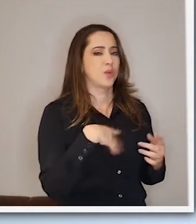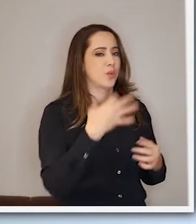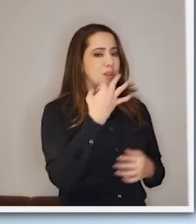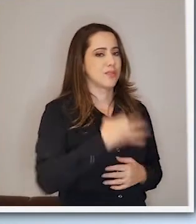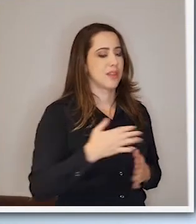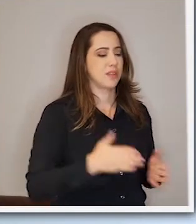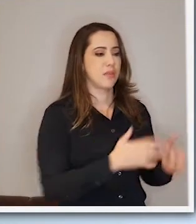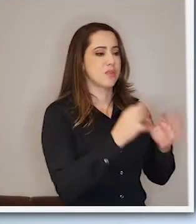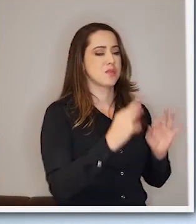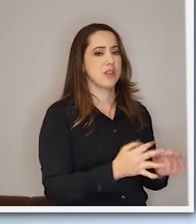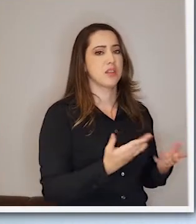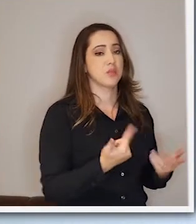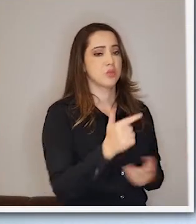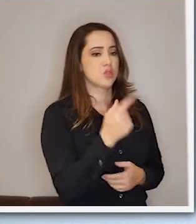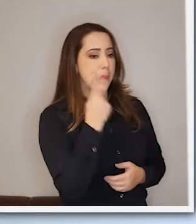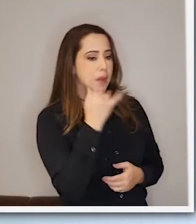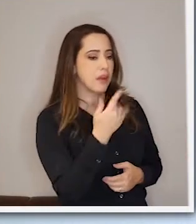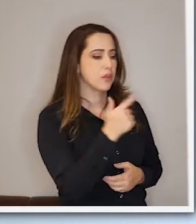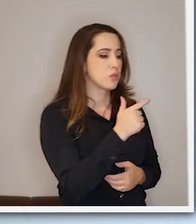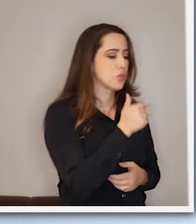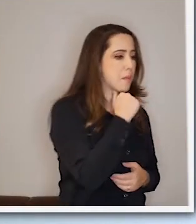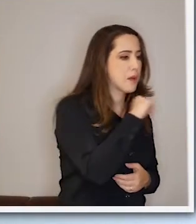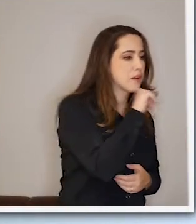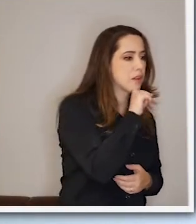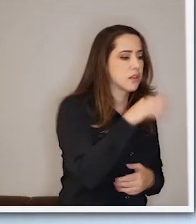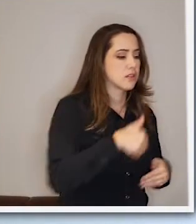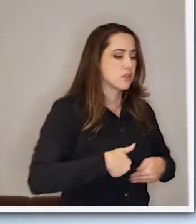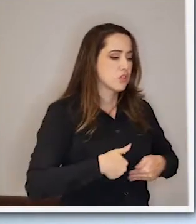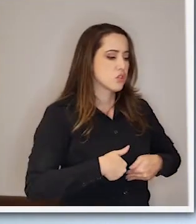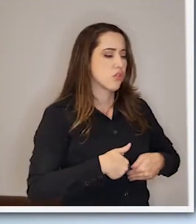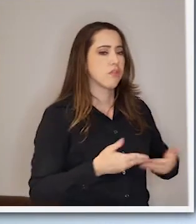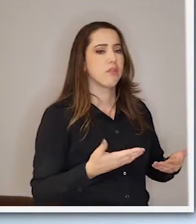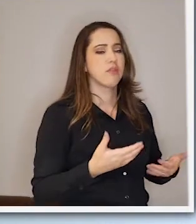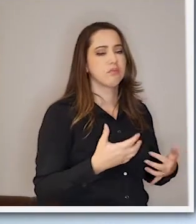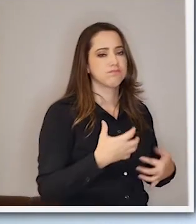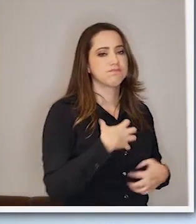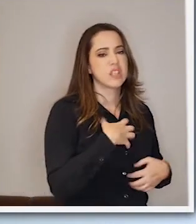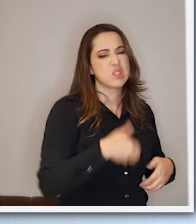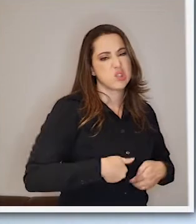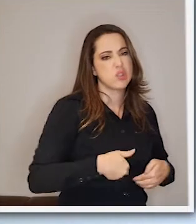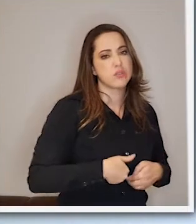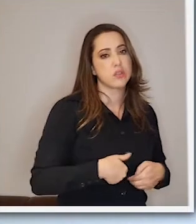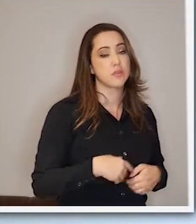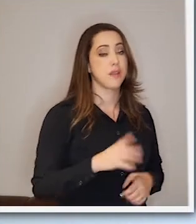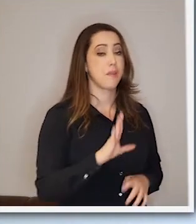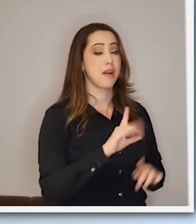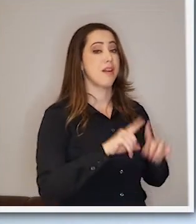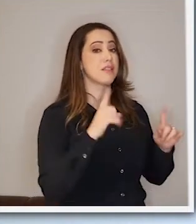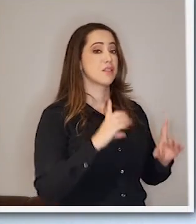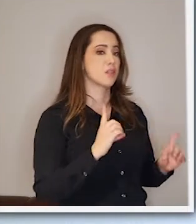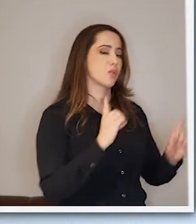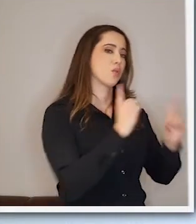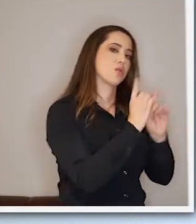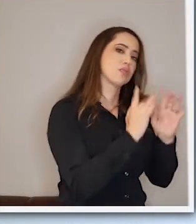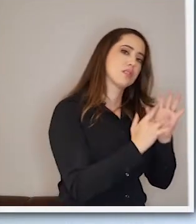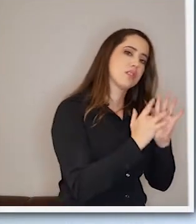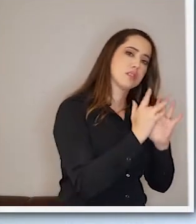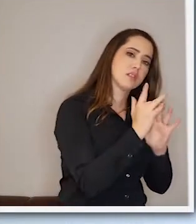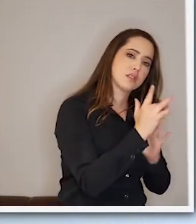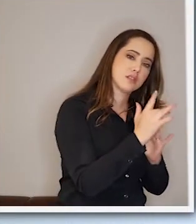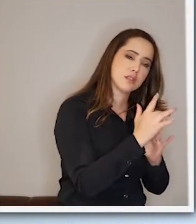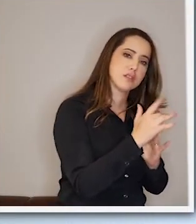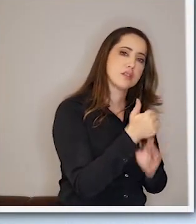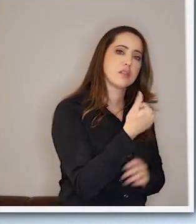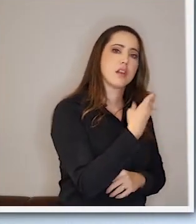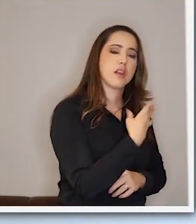essa palavra, eu era um improvável. Uma pessoa sem pai e sem mãe, órfão já, passando fome. Então eu encontrei